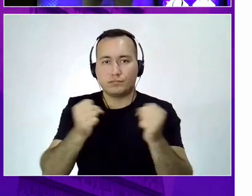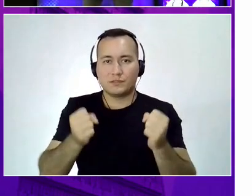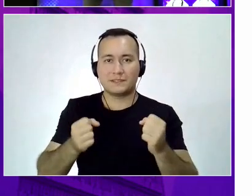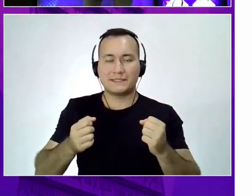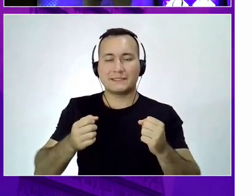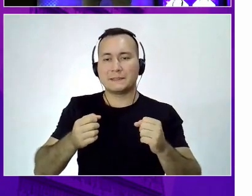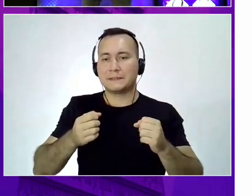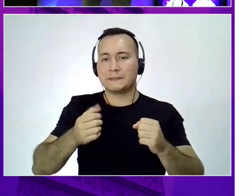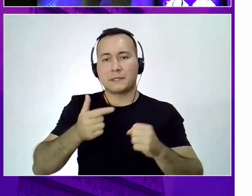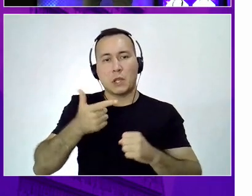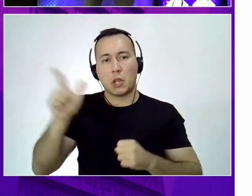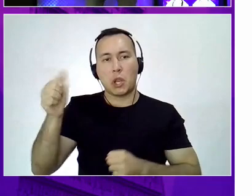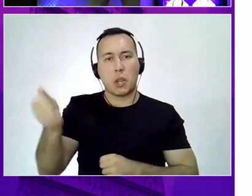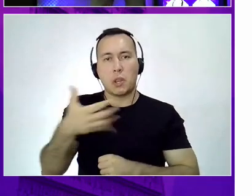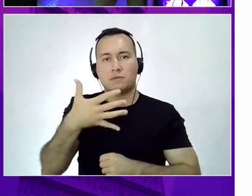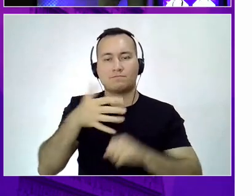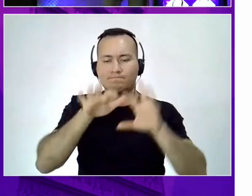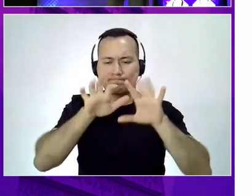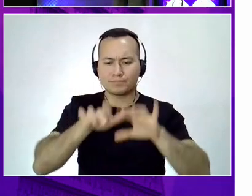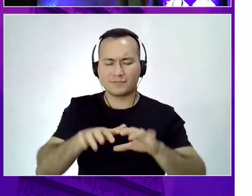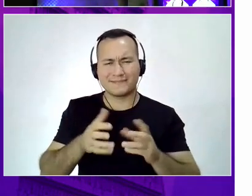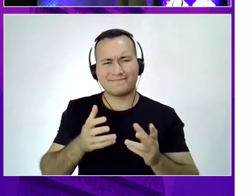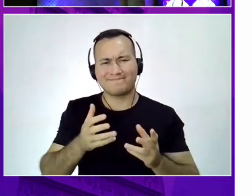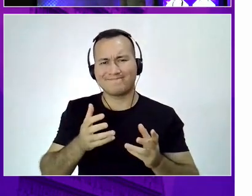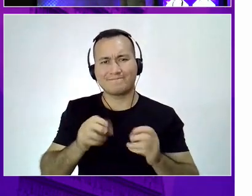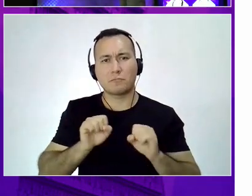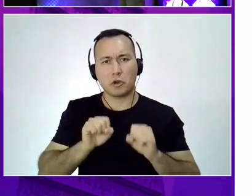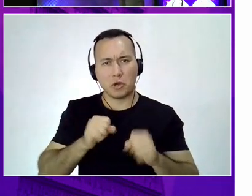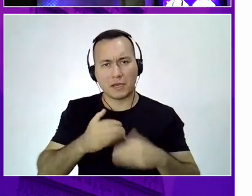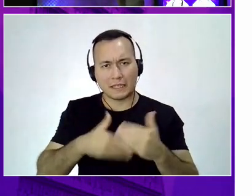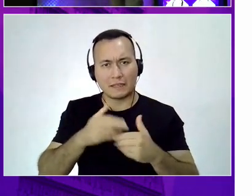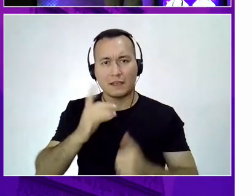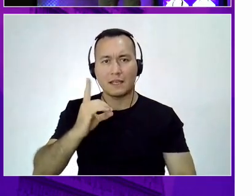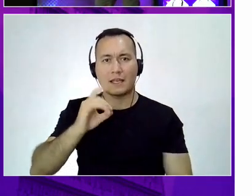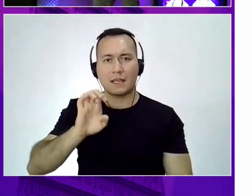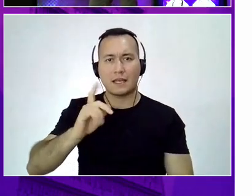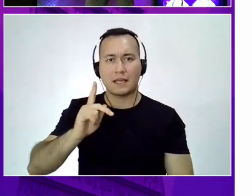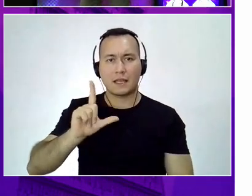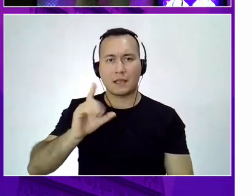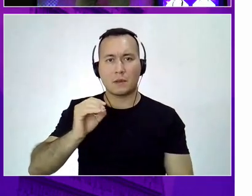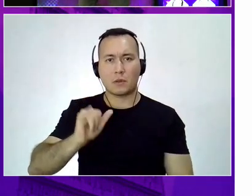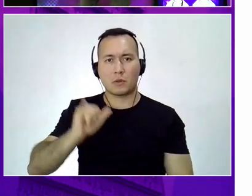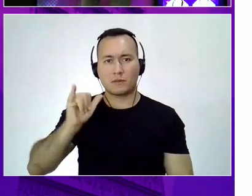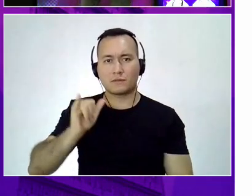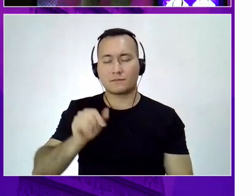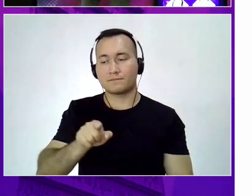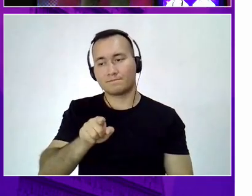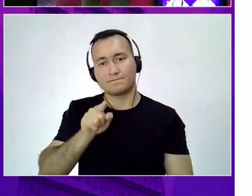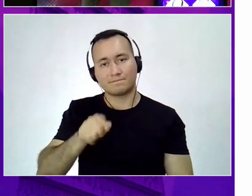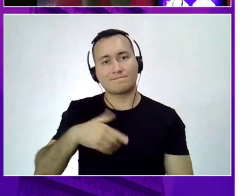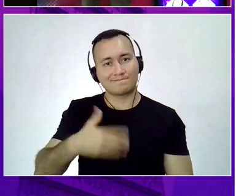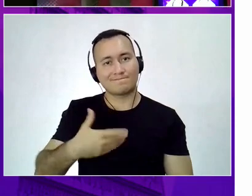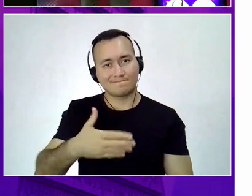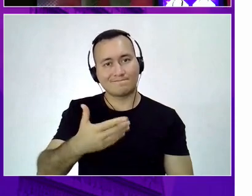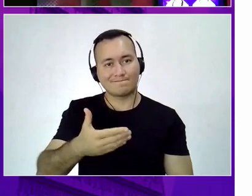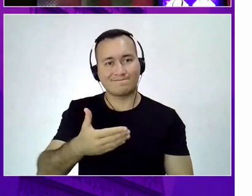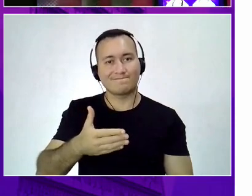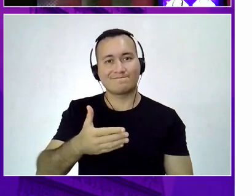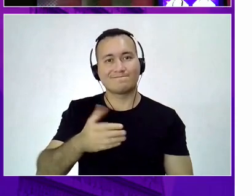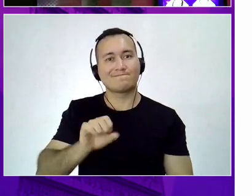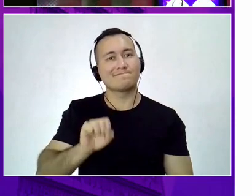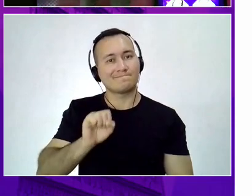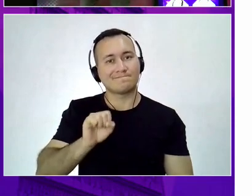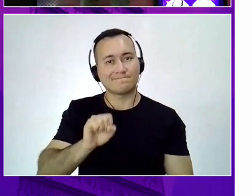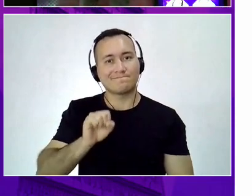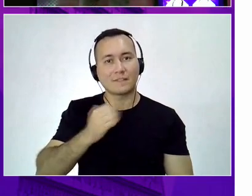também longe do código. Assim como às vezes o resultado da integração contínua está longe do meu código, o resultado do deploy também está longe. Ou seja, eu olho para o meu código,